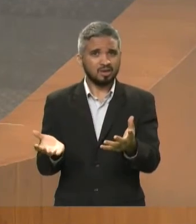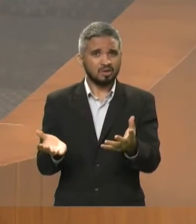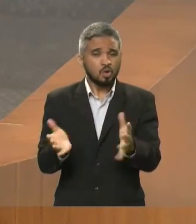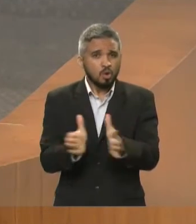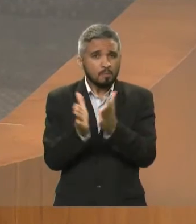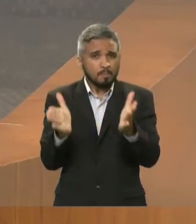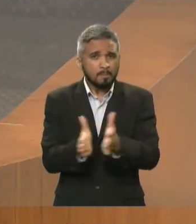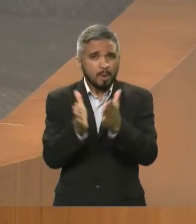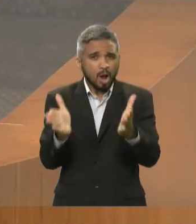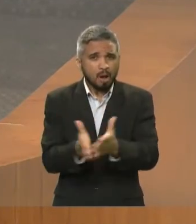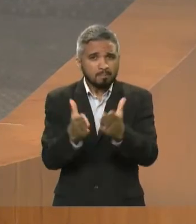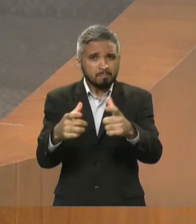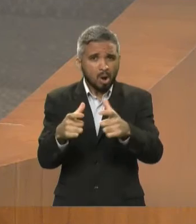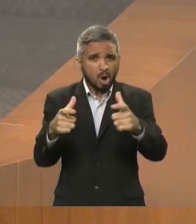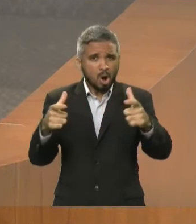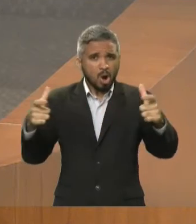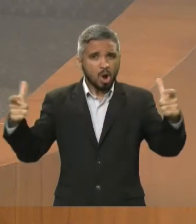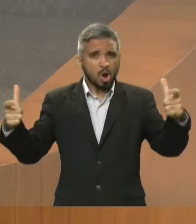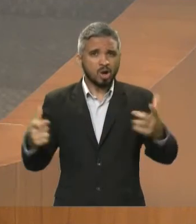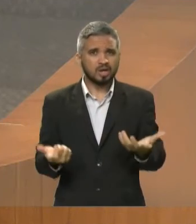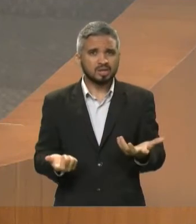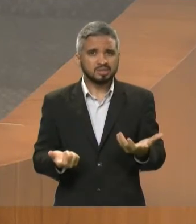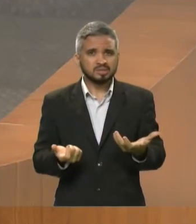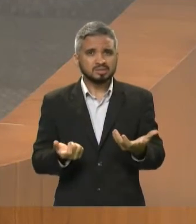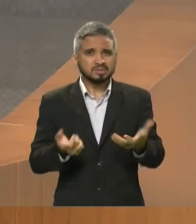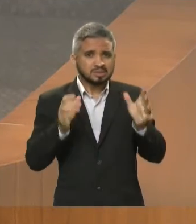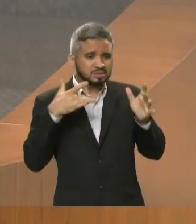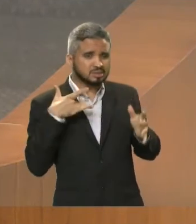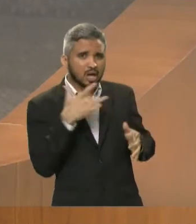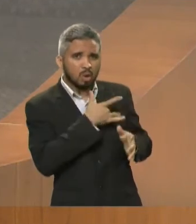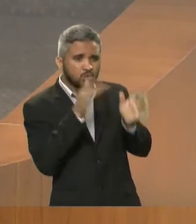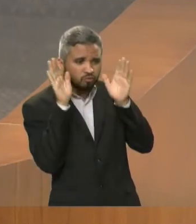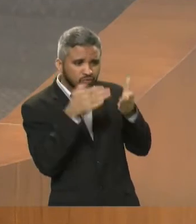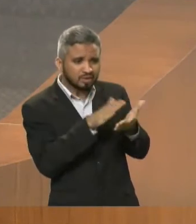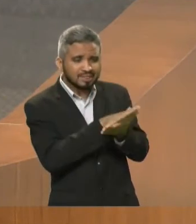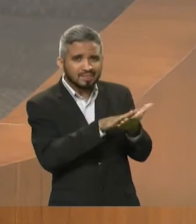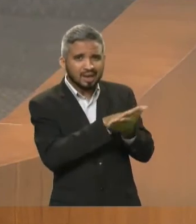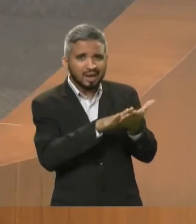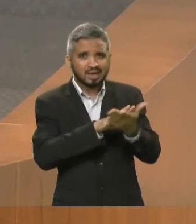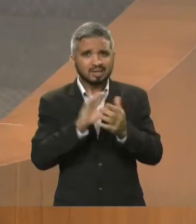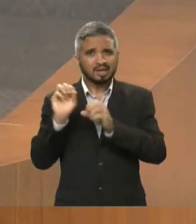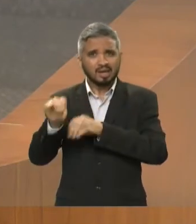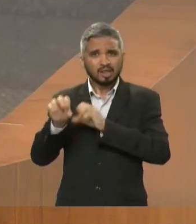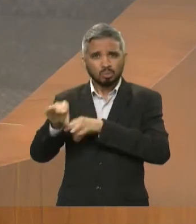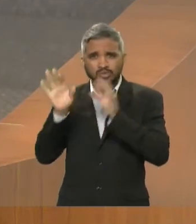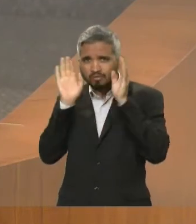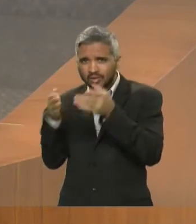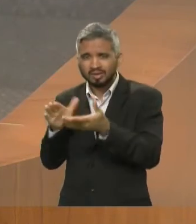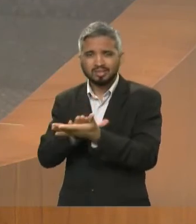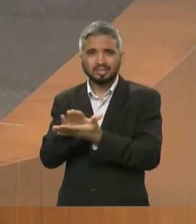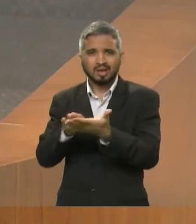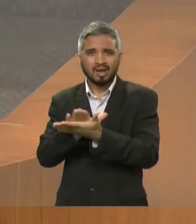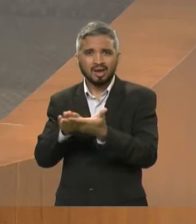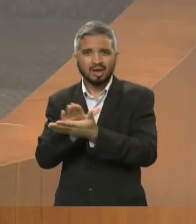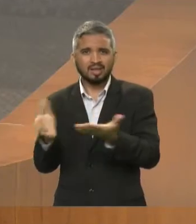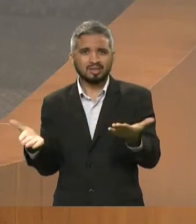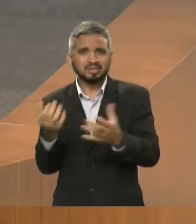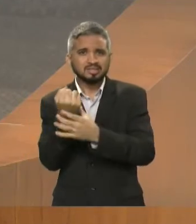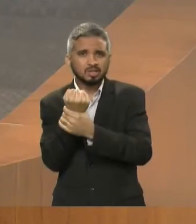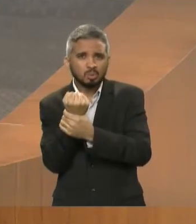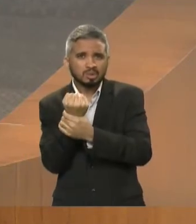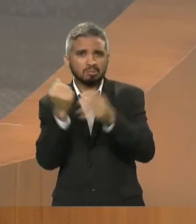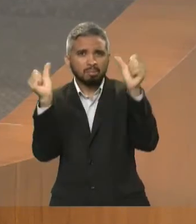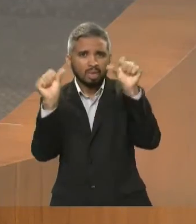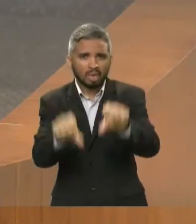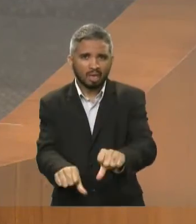pobreza. Não cuida da saúde, não cuida da educação. Segurança está piorando. Ele faz o que quer. Viaja a hora